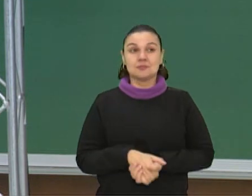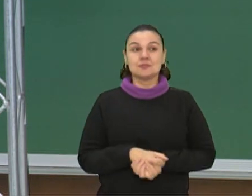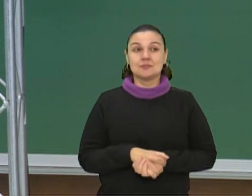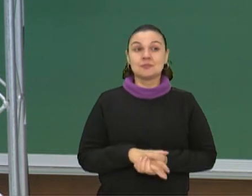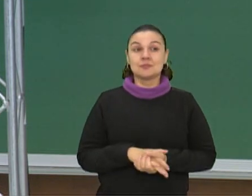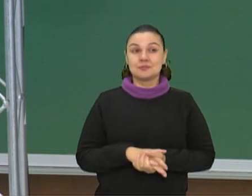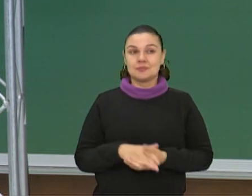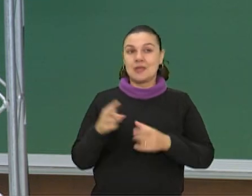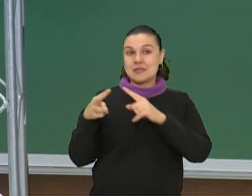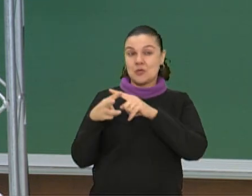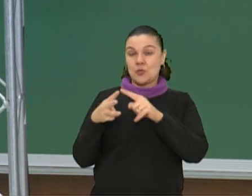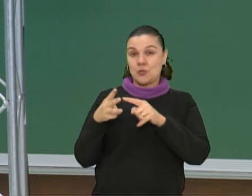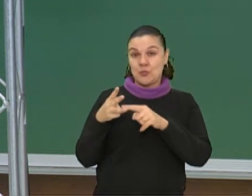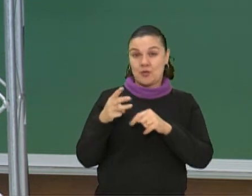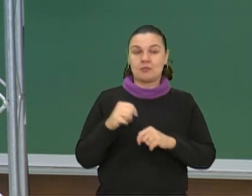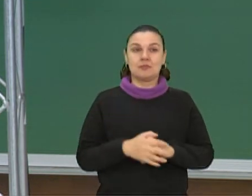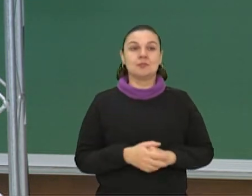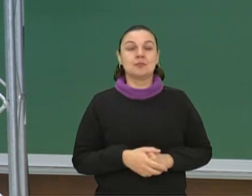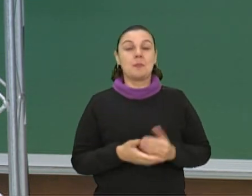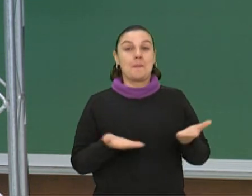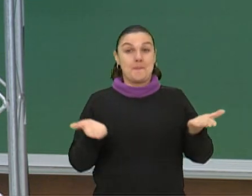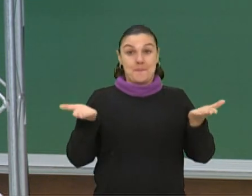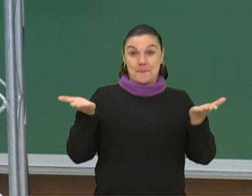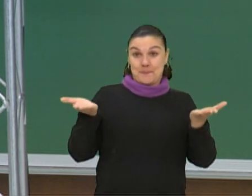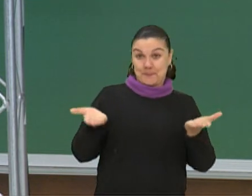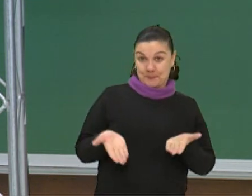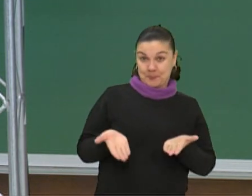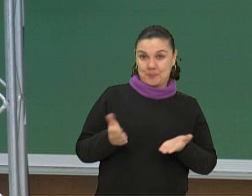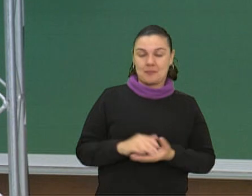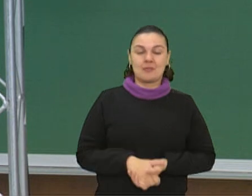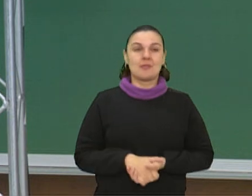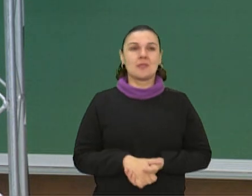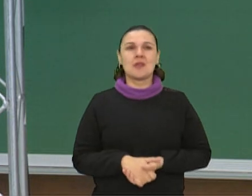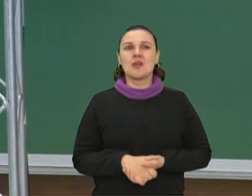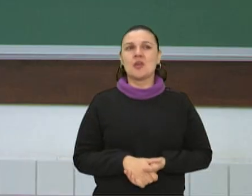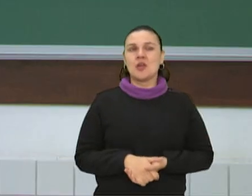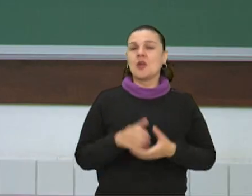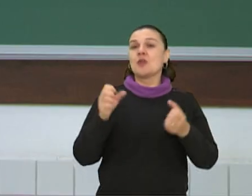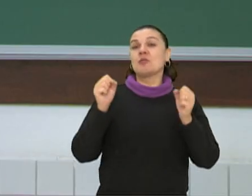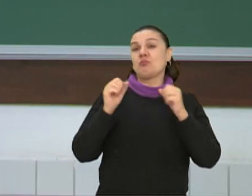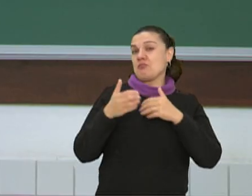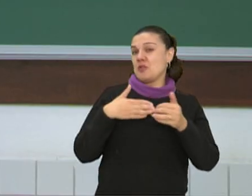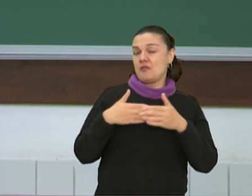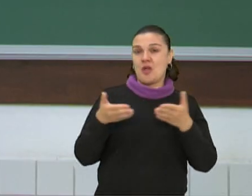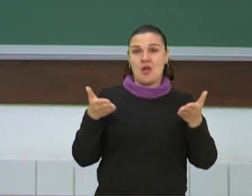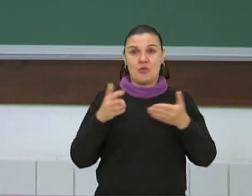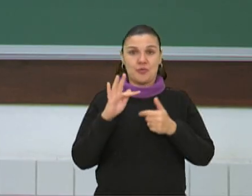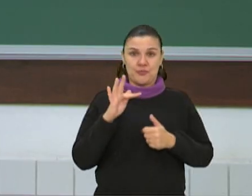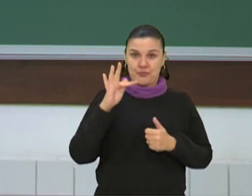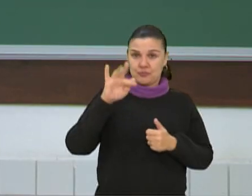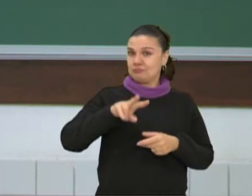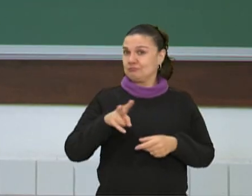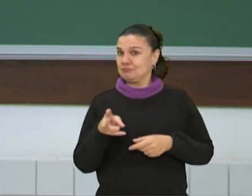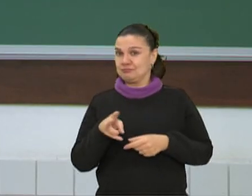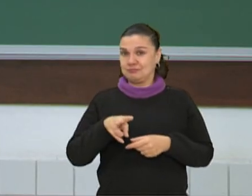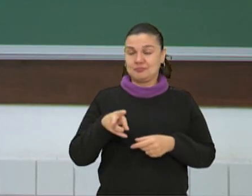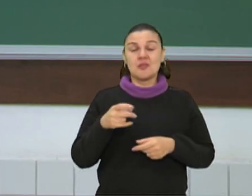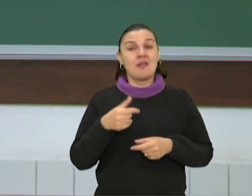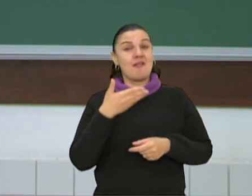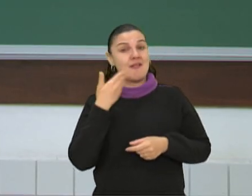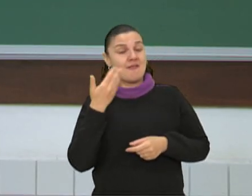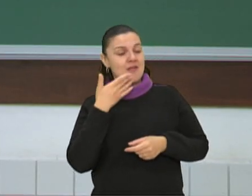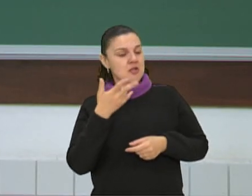não são 3 tempos, são 3 classificações. O presente, que ele pode falar tanto do presente quanto do futuro, e é muito